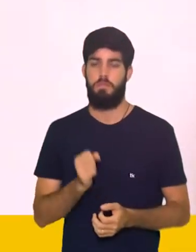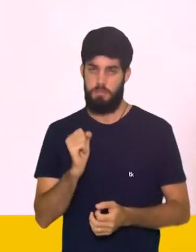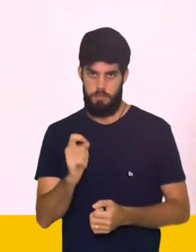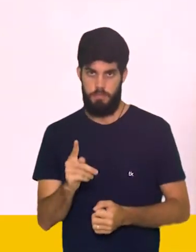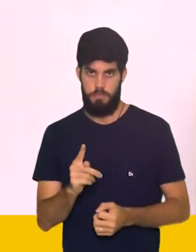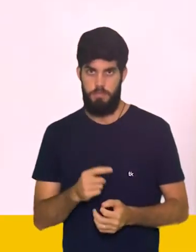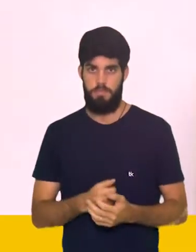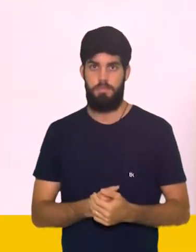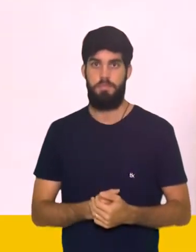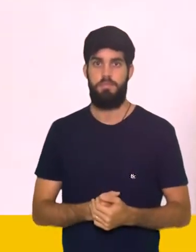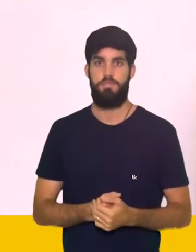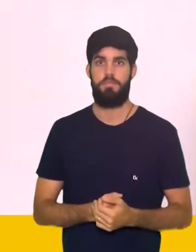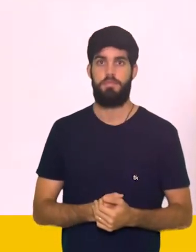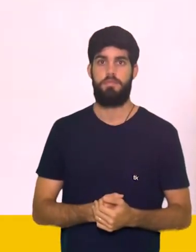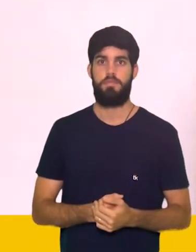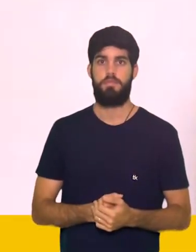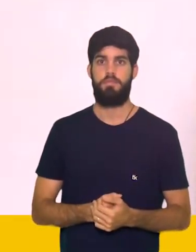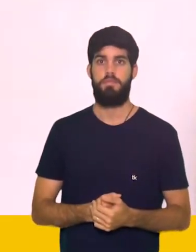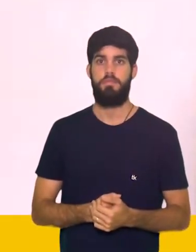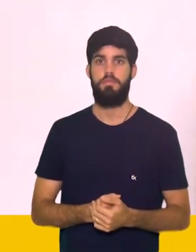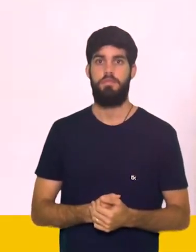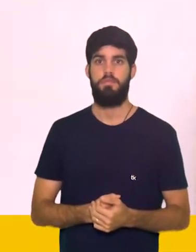certo? Dissertação.